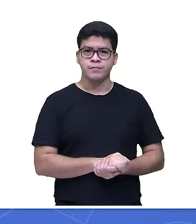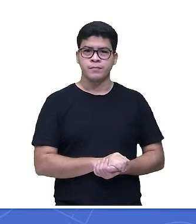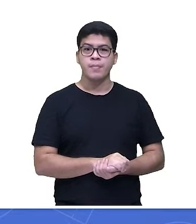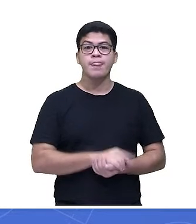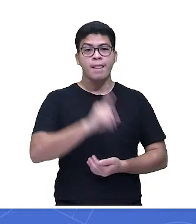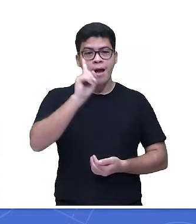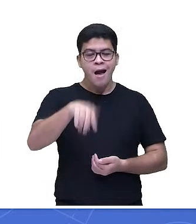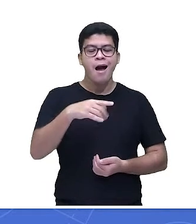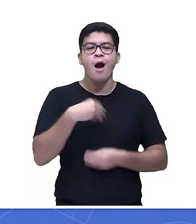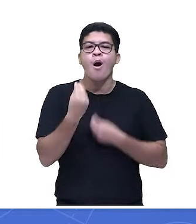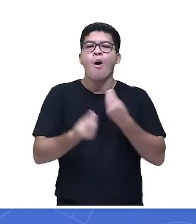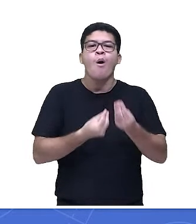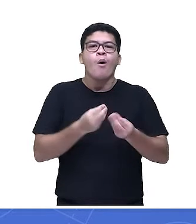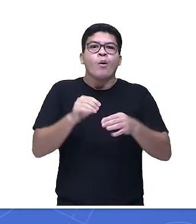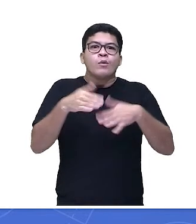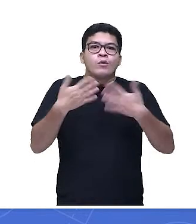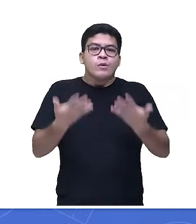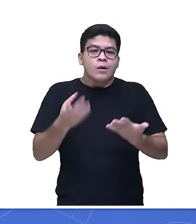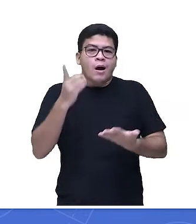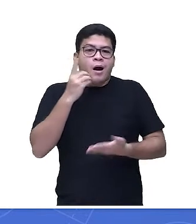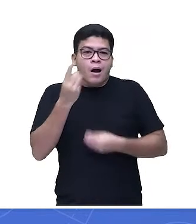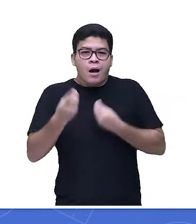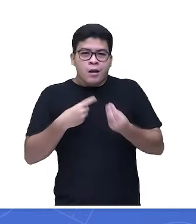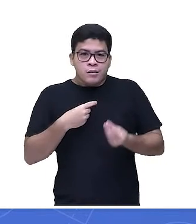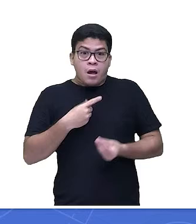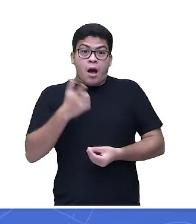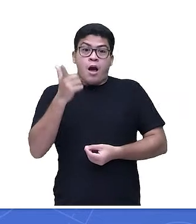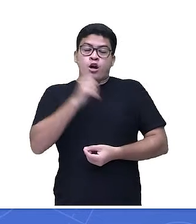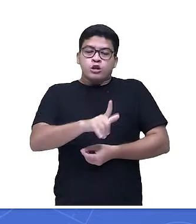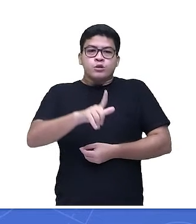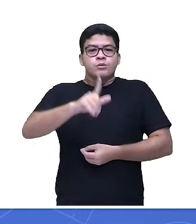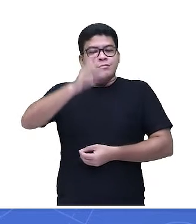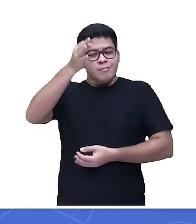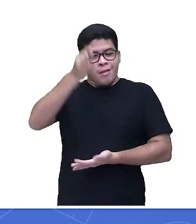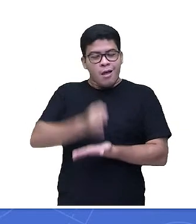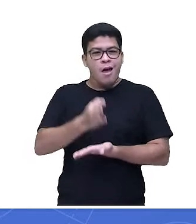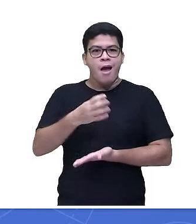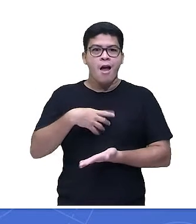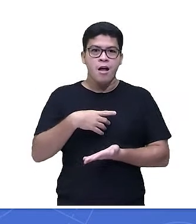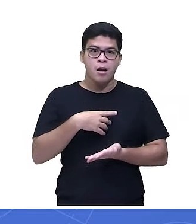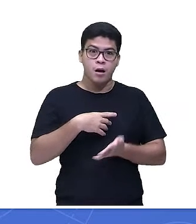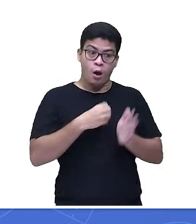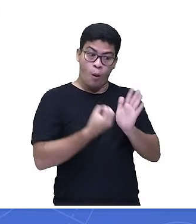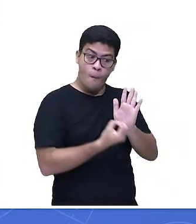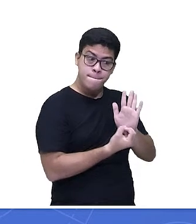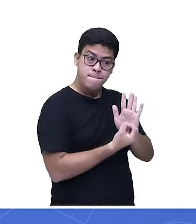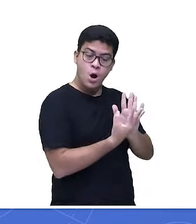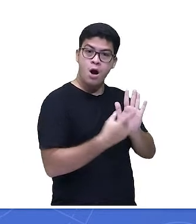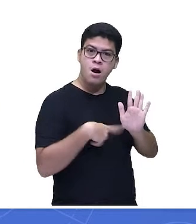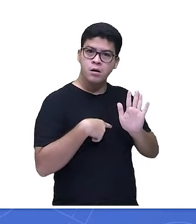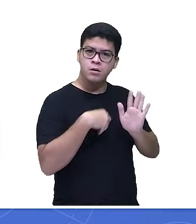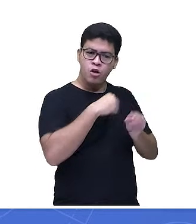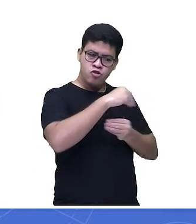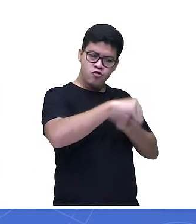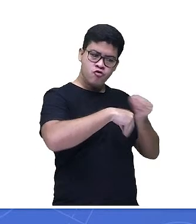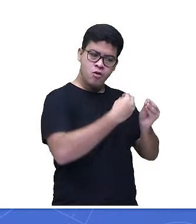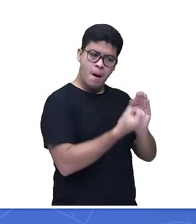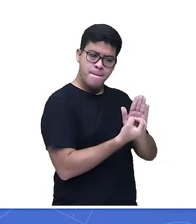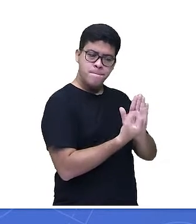É quando, gente, olha que legal, é quando é nítida a presença de 2 ou